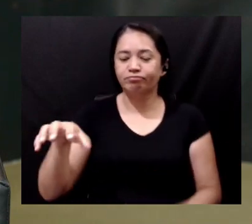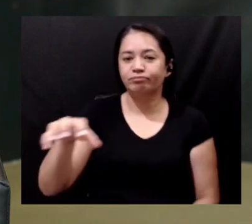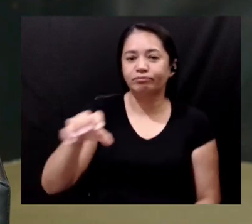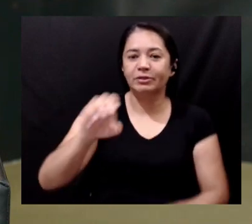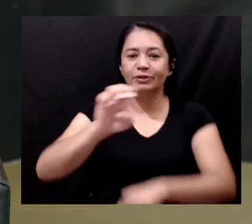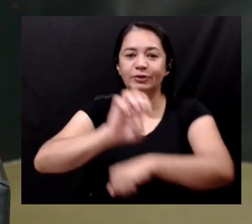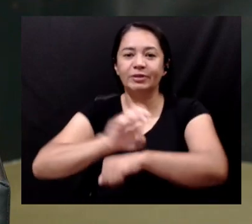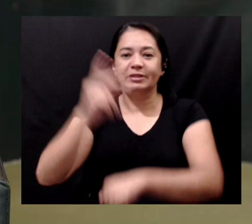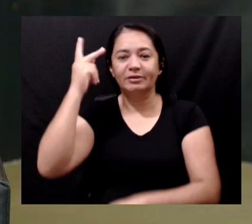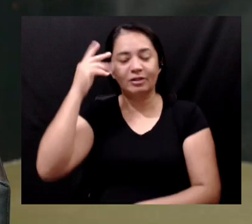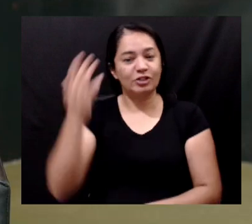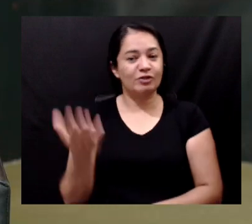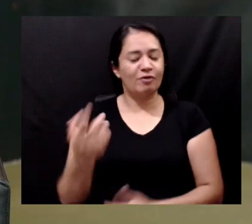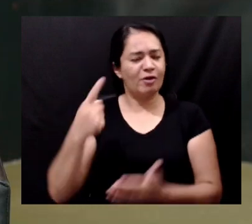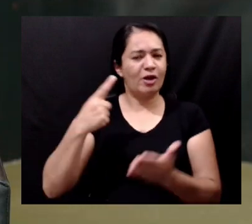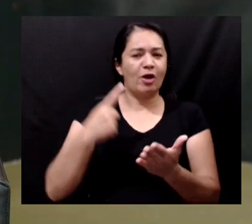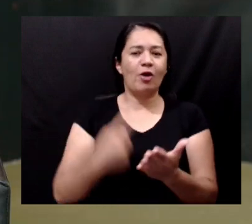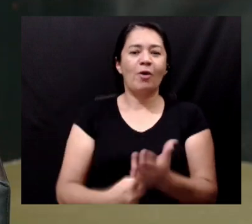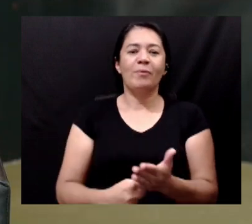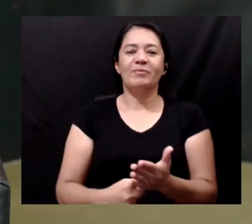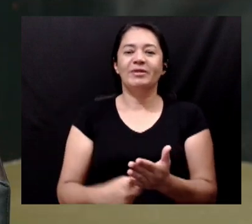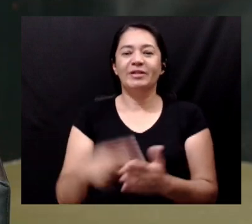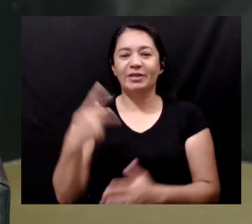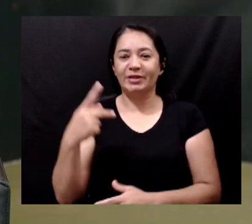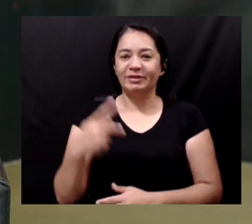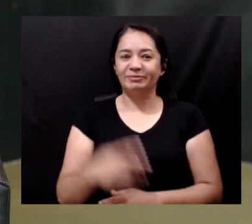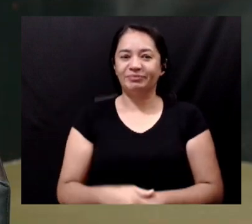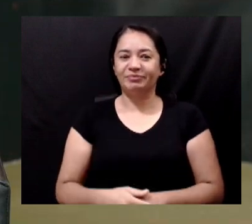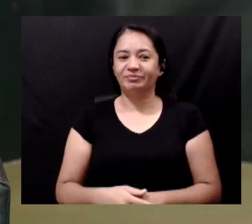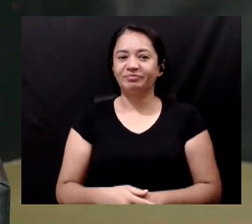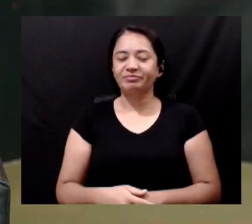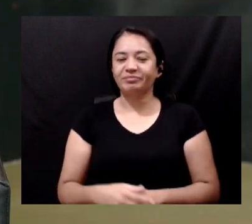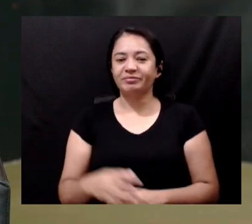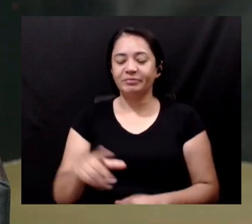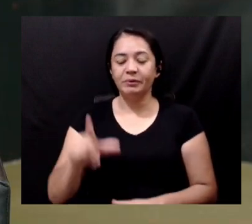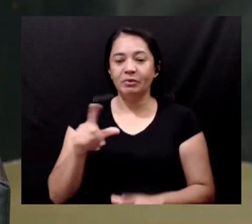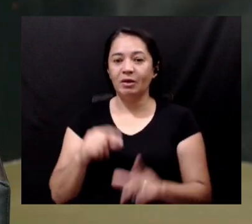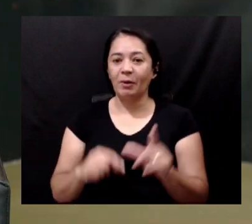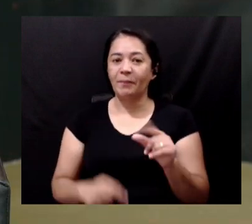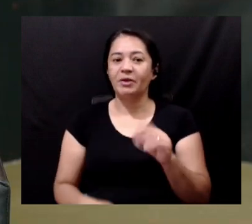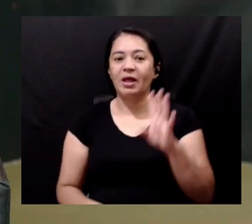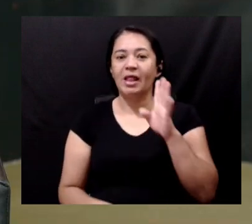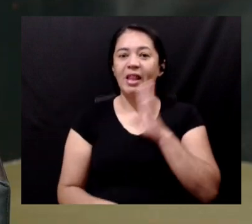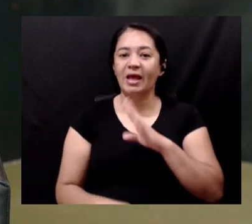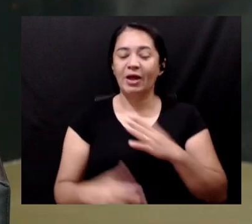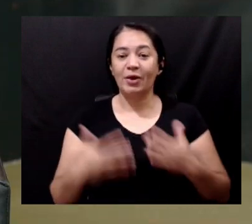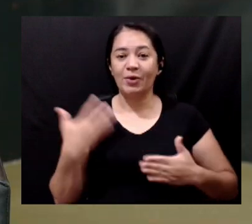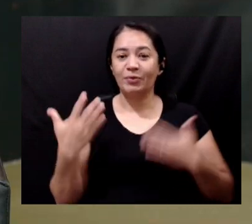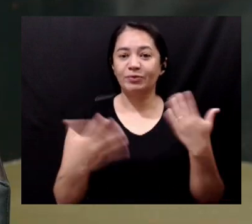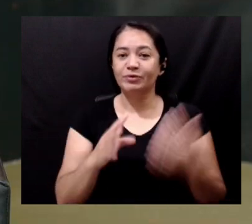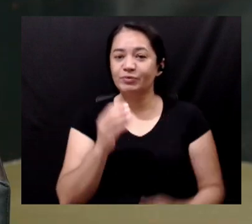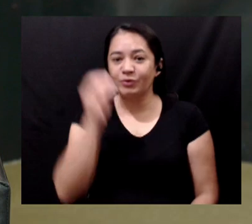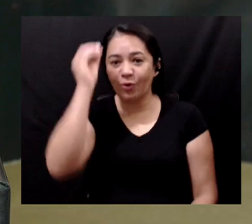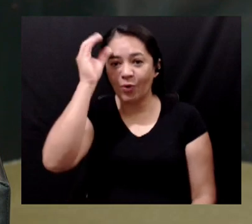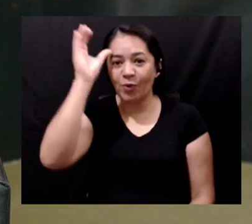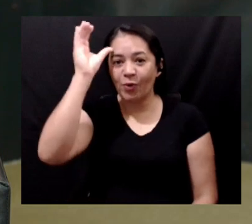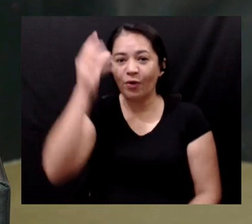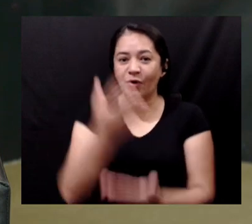gente tem aí um feriadão prolongado, e essa é uma opção legal de passeio e conhecimento para você que é apaixonado